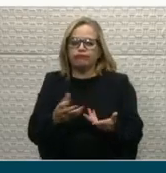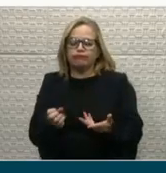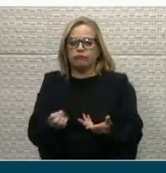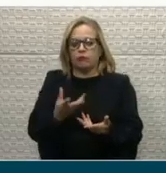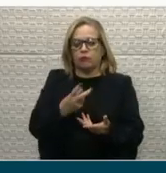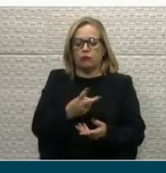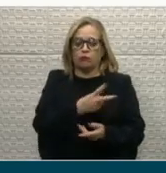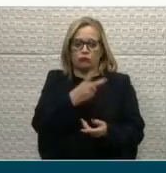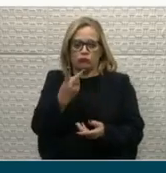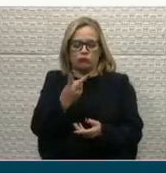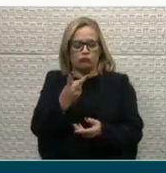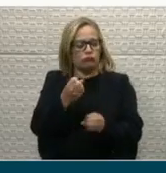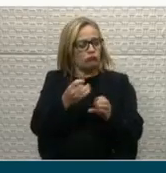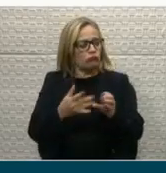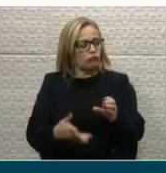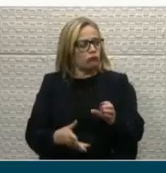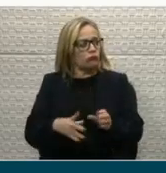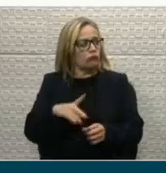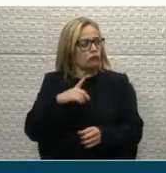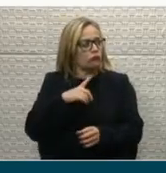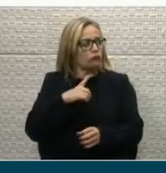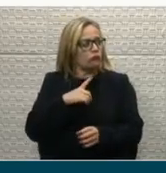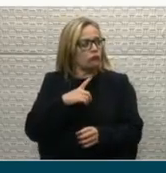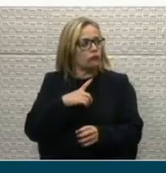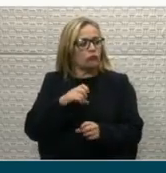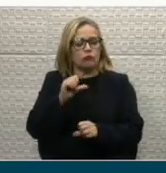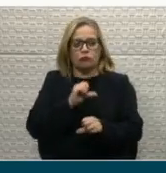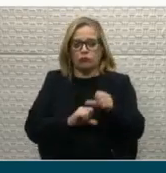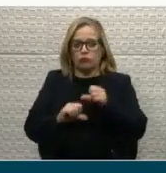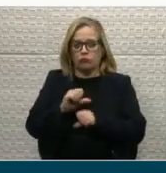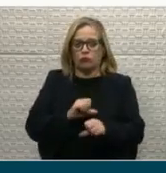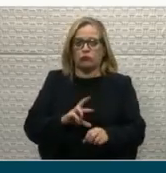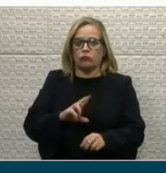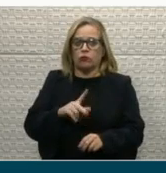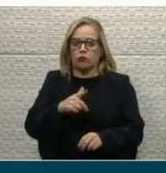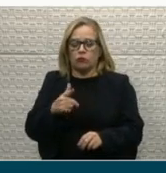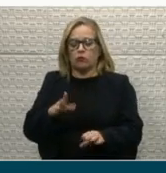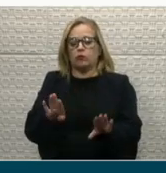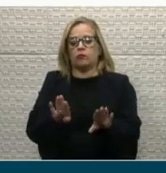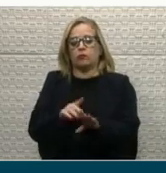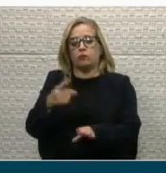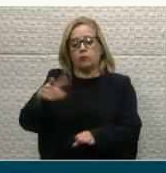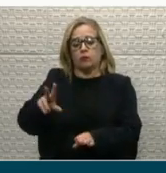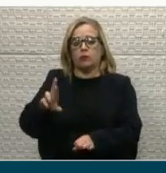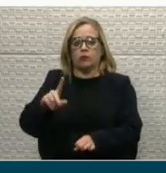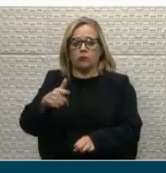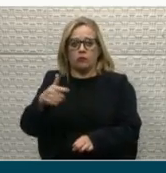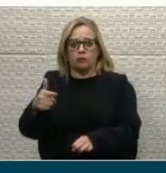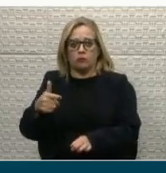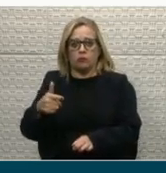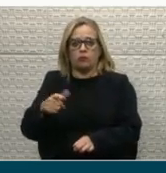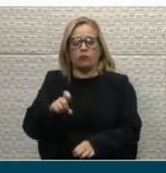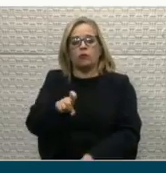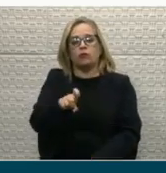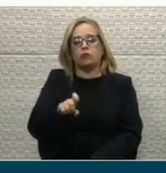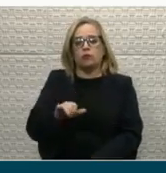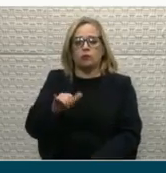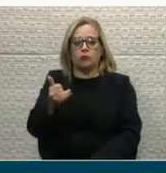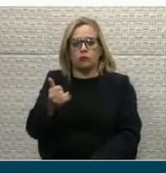dois elementos. Aqui nós temos uma transformação de R2 em R2, que leva os vetores xy